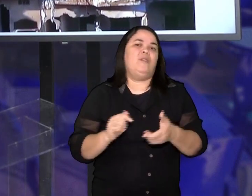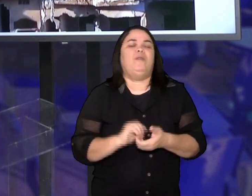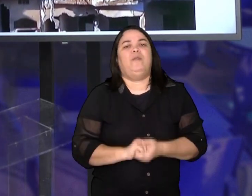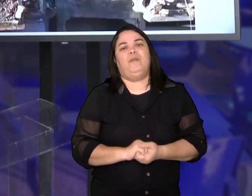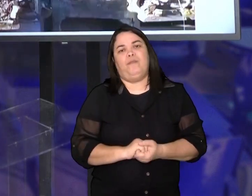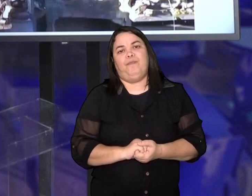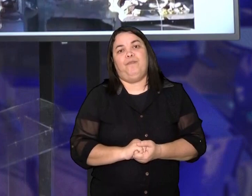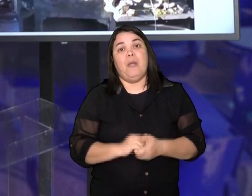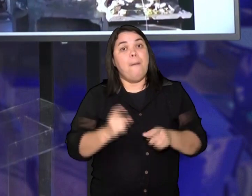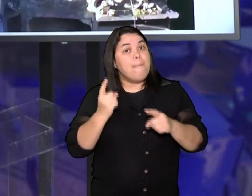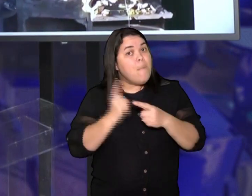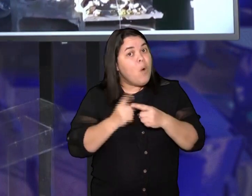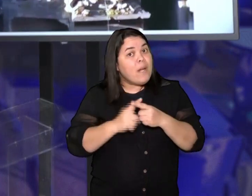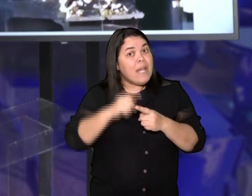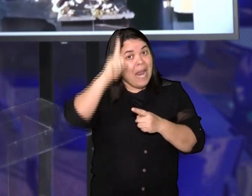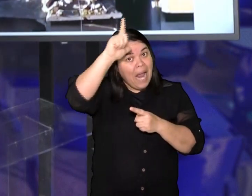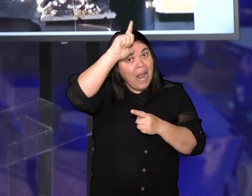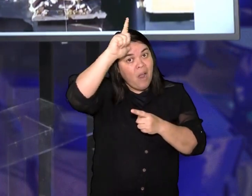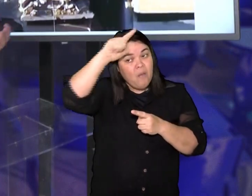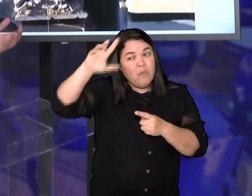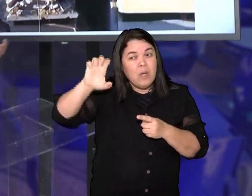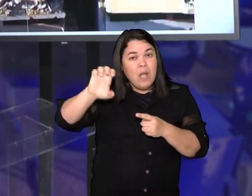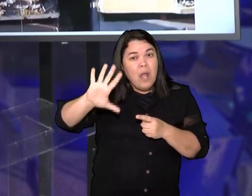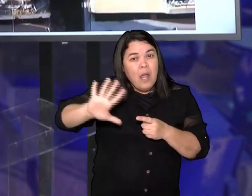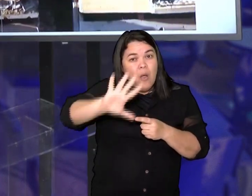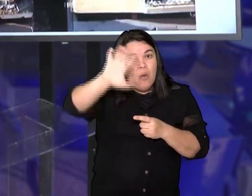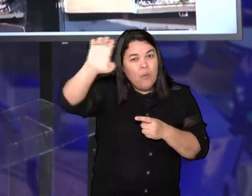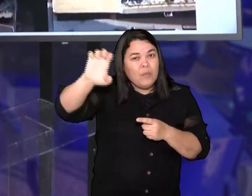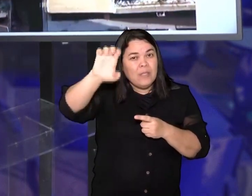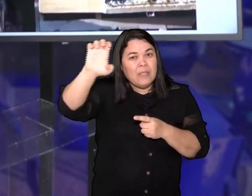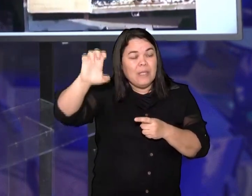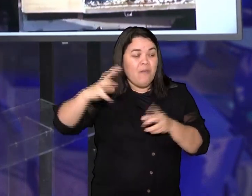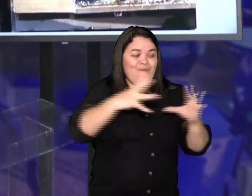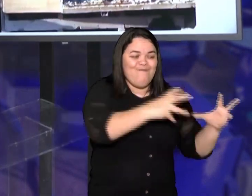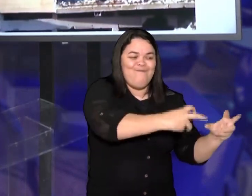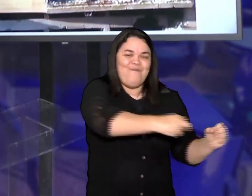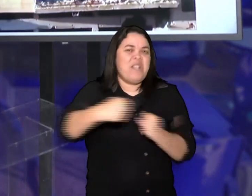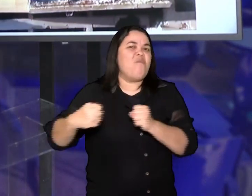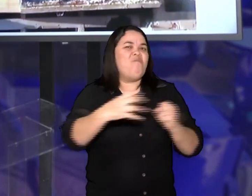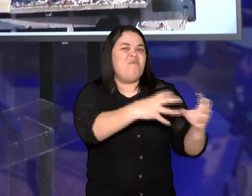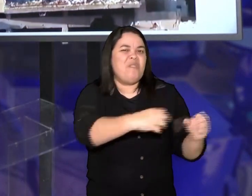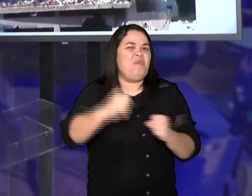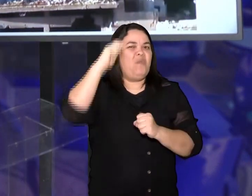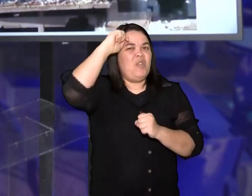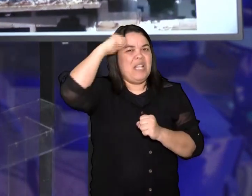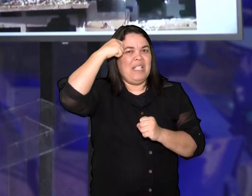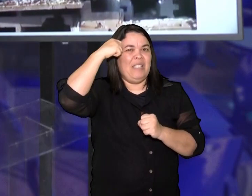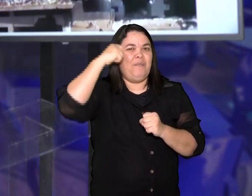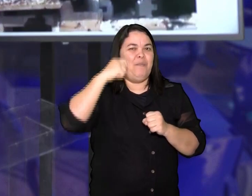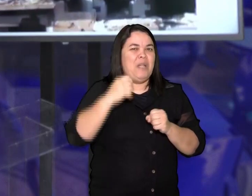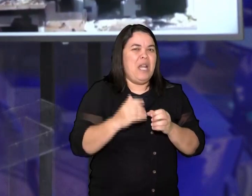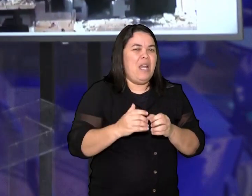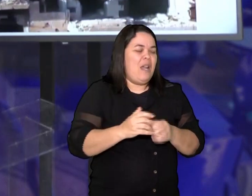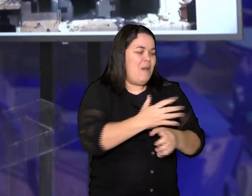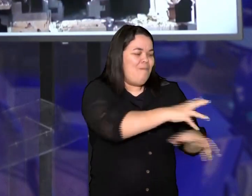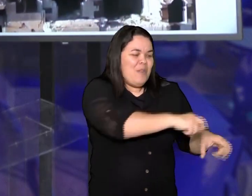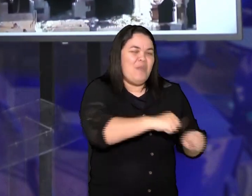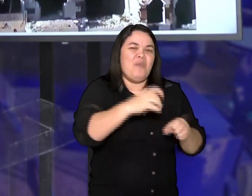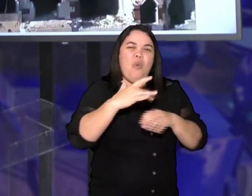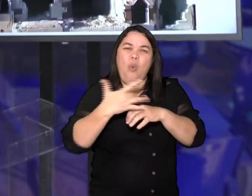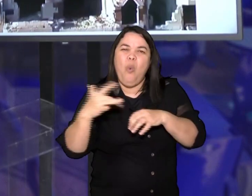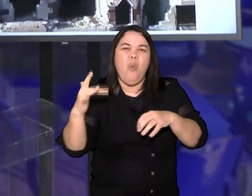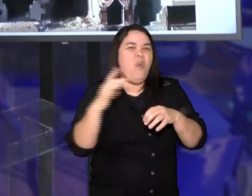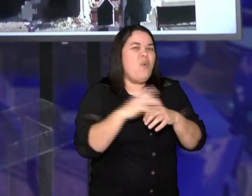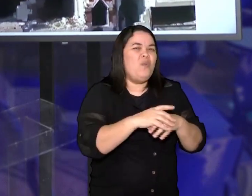desses continentes, inclusive a própria Ásia, né? Que é onde está a Síria. O problema seríssimo que a Síria